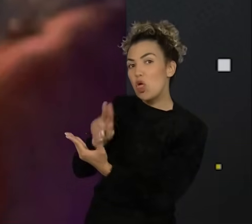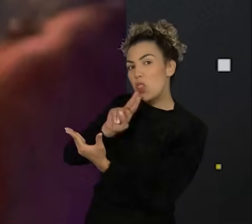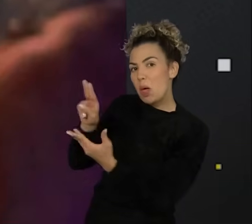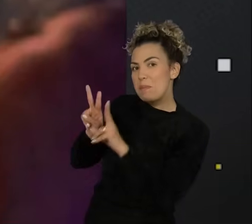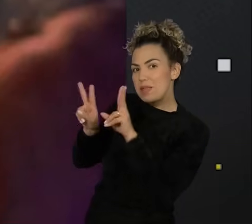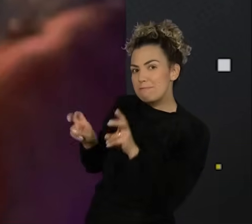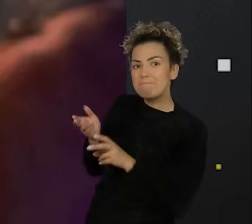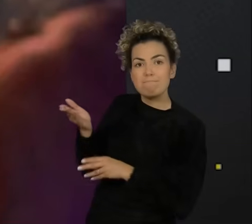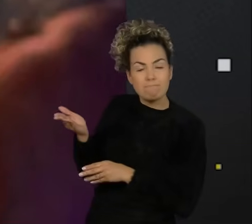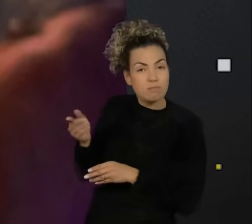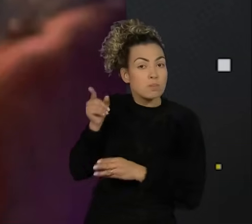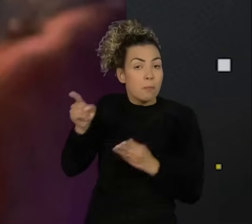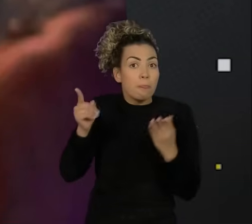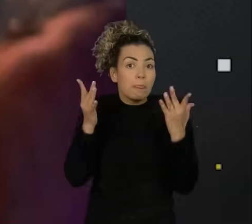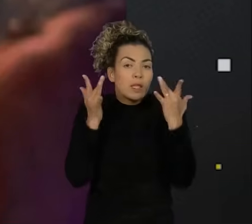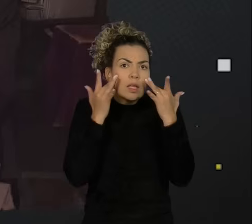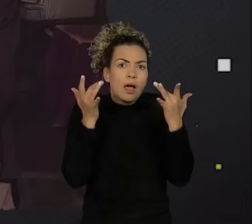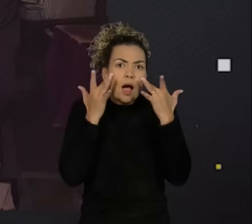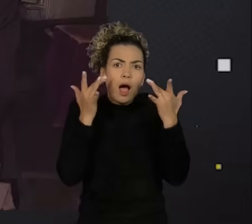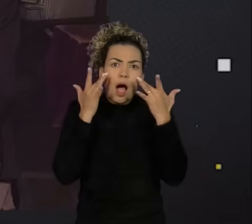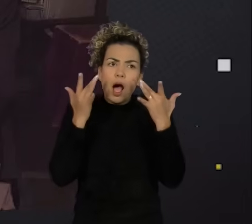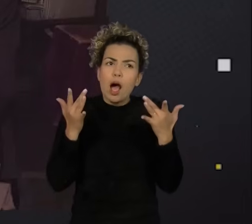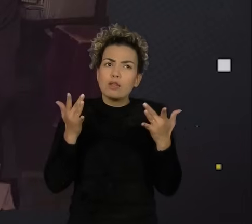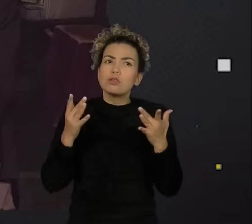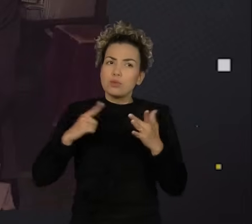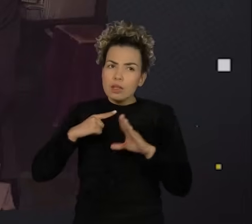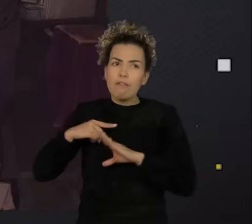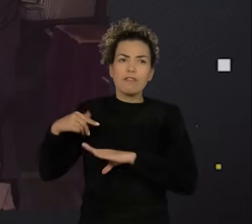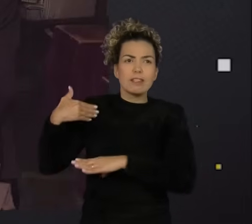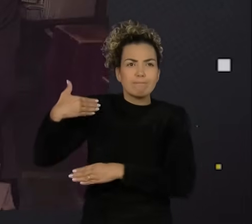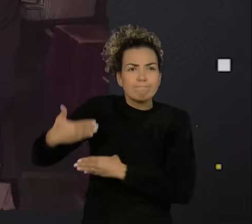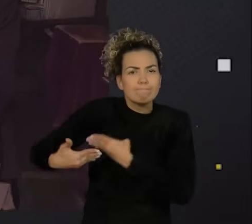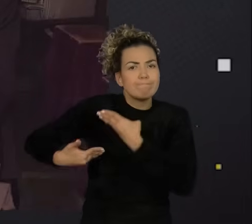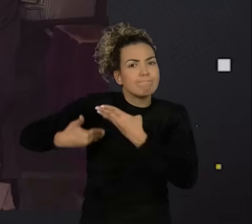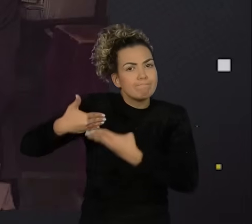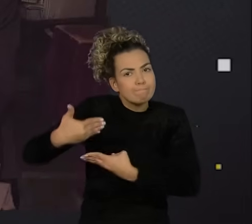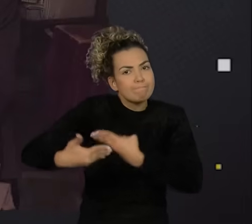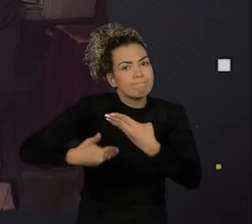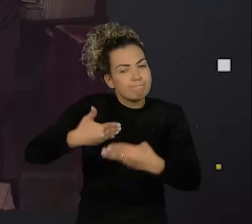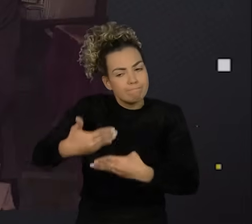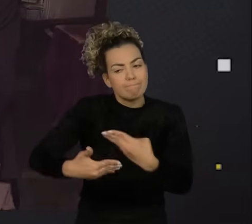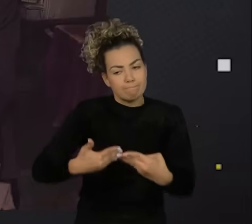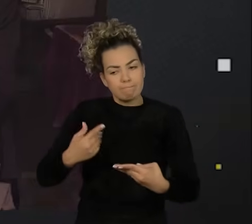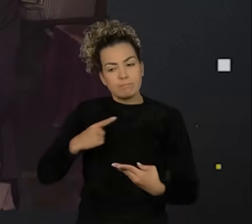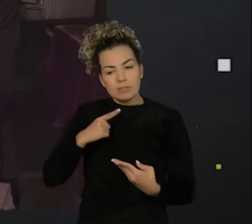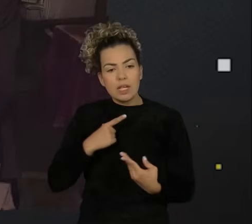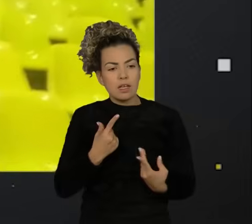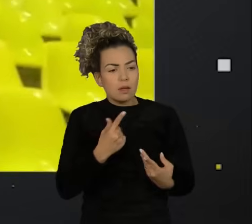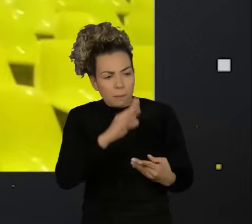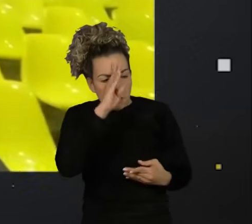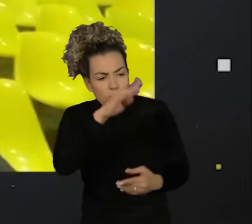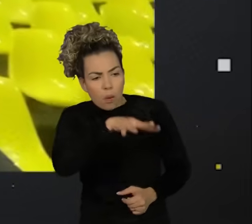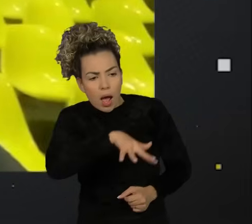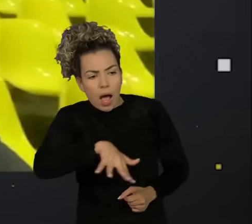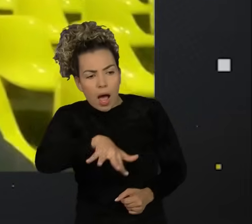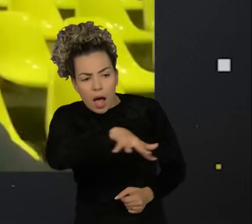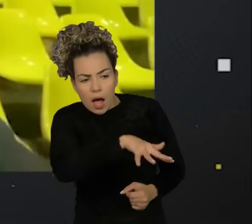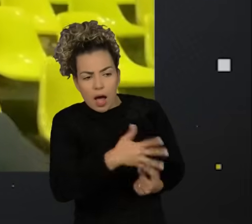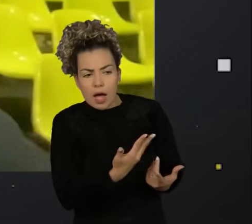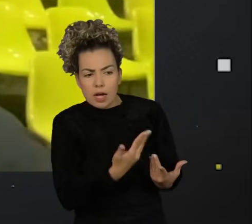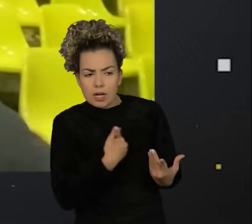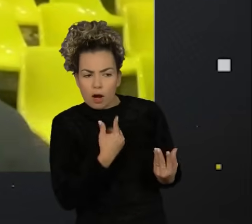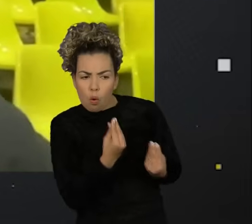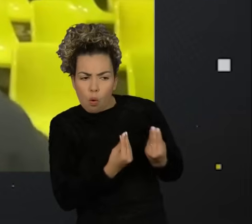Negra, espetáculos que surgiram de longos processos de diálogos com o território, de